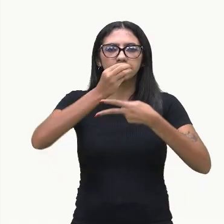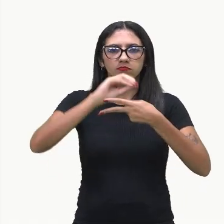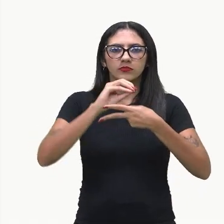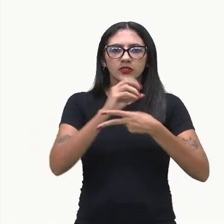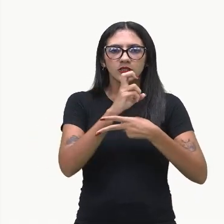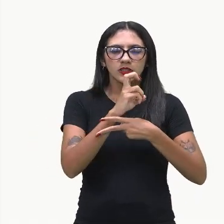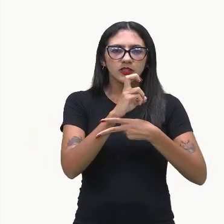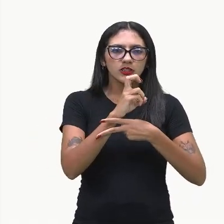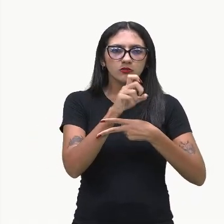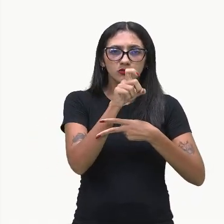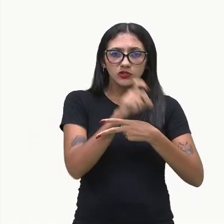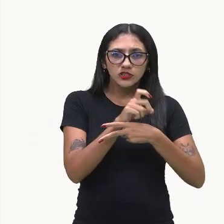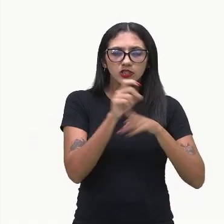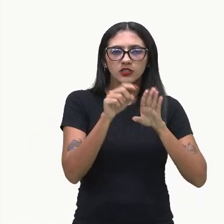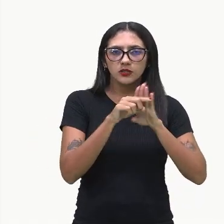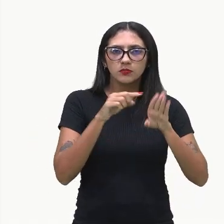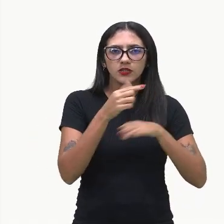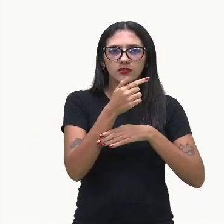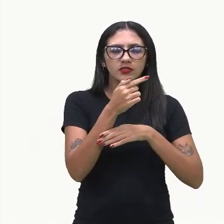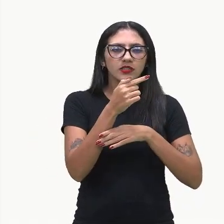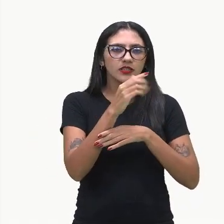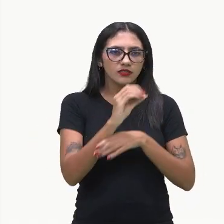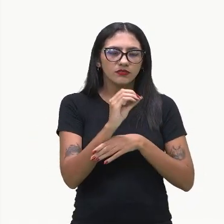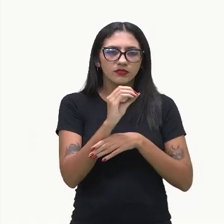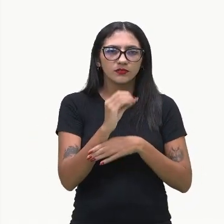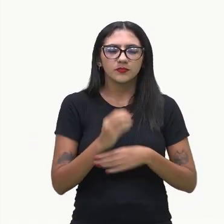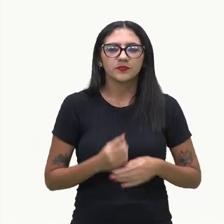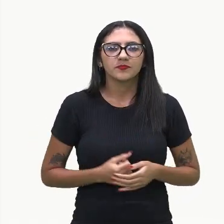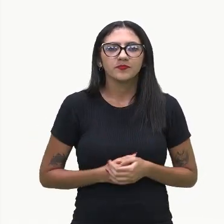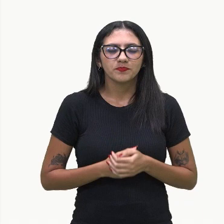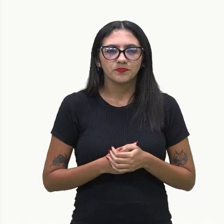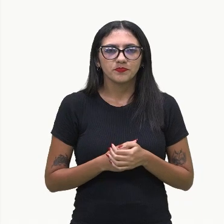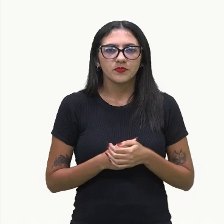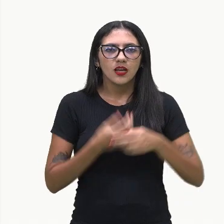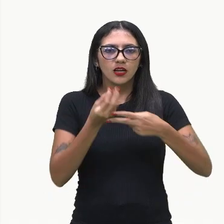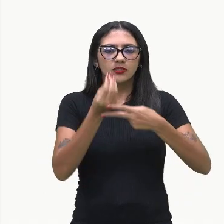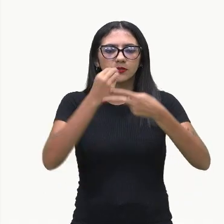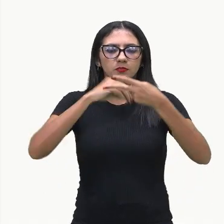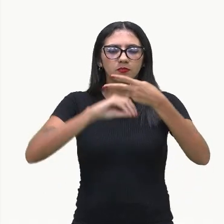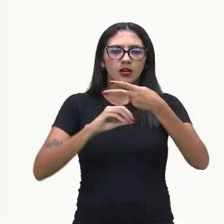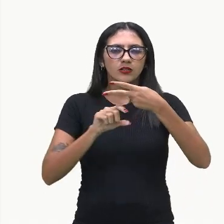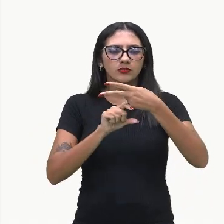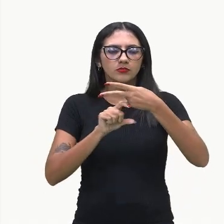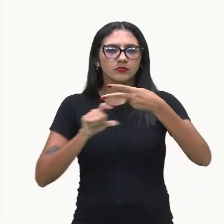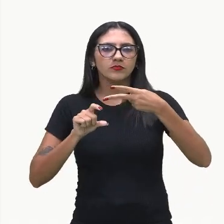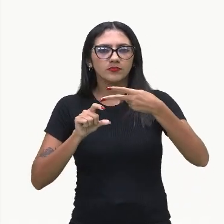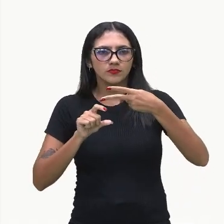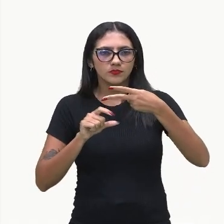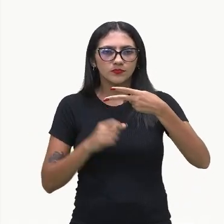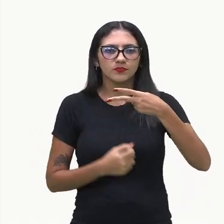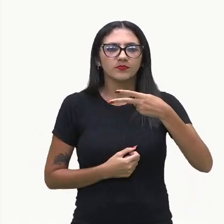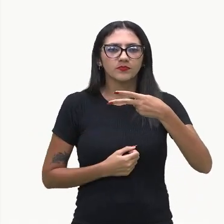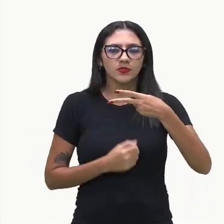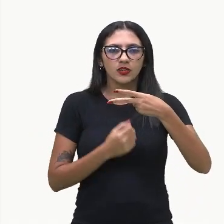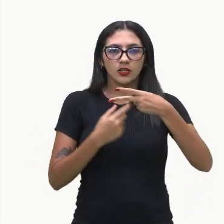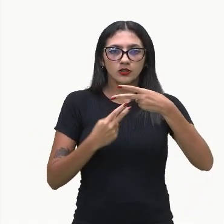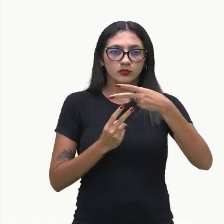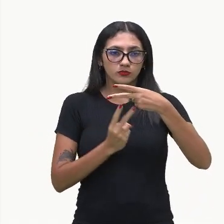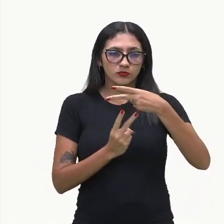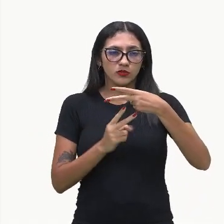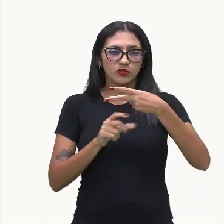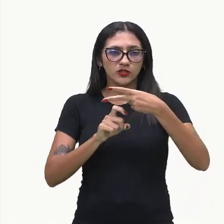5x menos 70 graus. E nós vamos ter aqui o segundo,